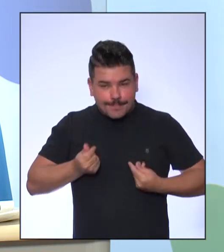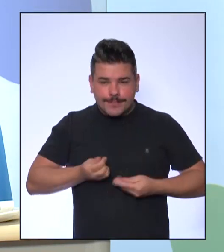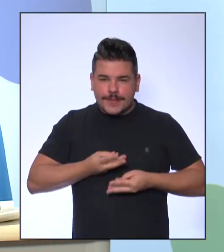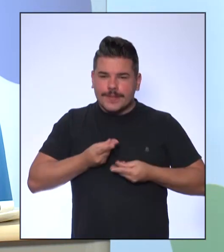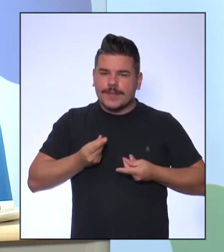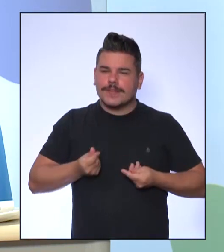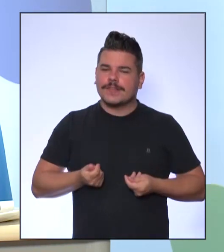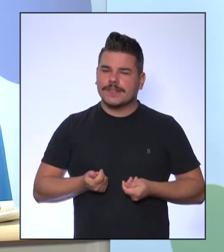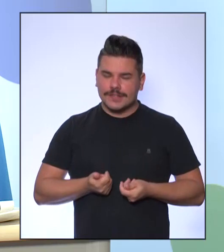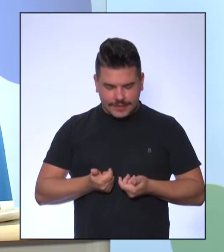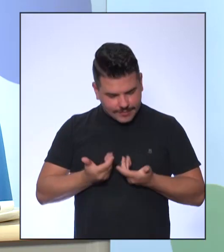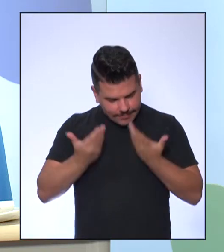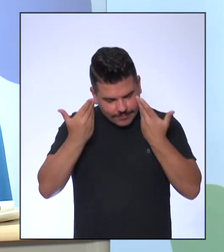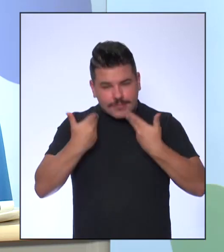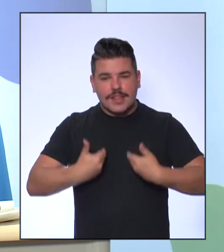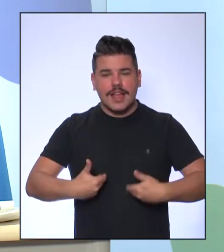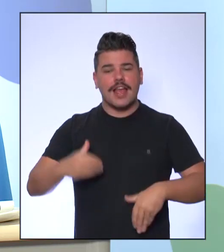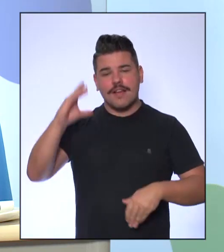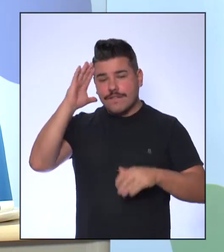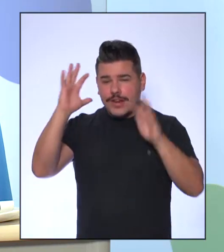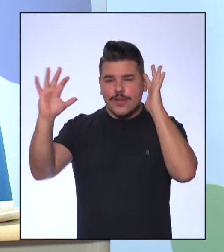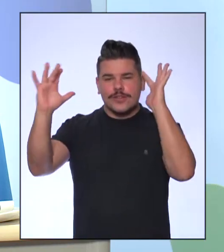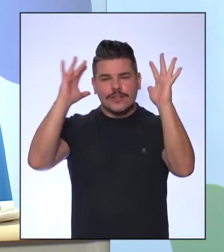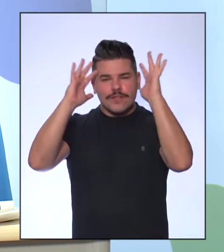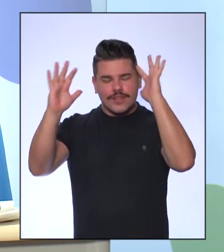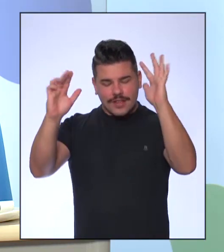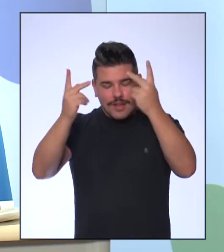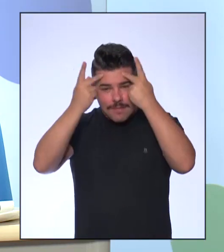Então, é uma filosofia que parte mais para o